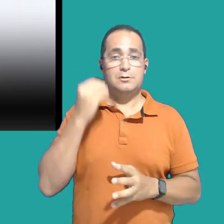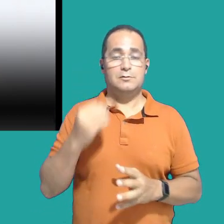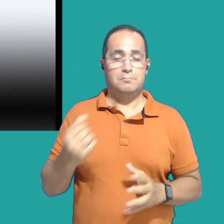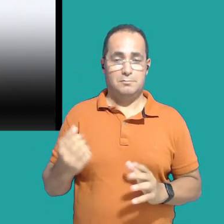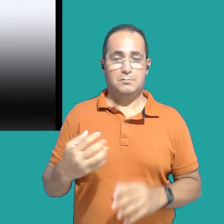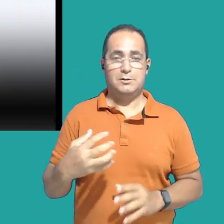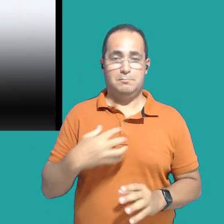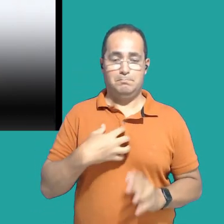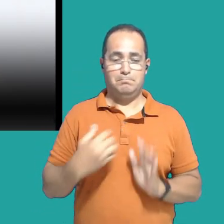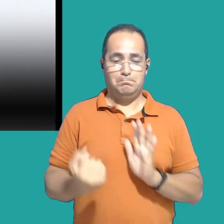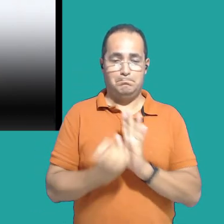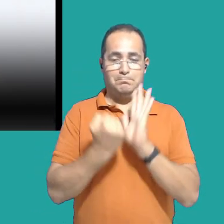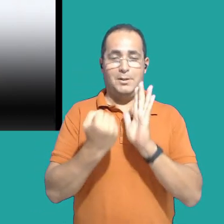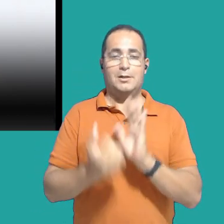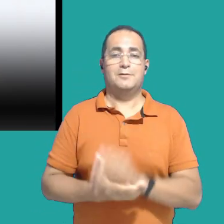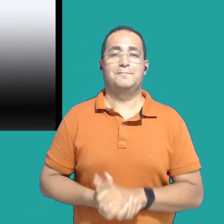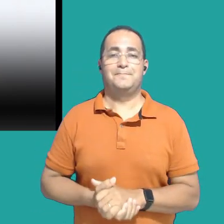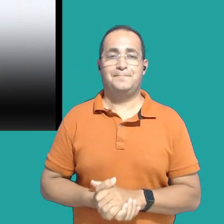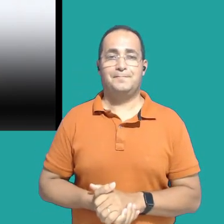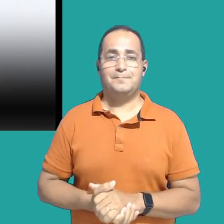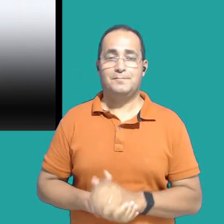bastante. Bacana.